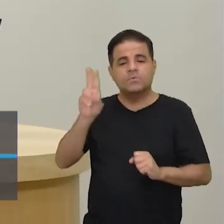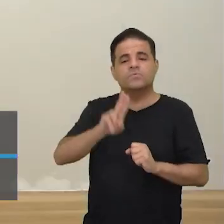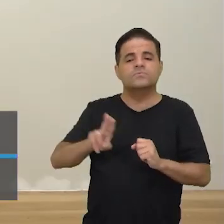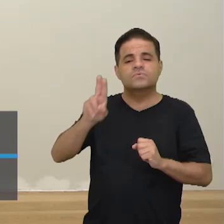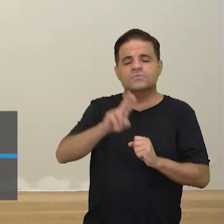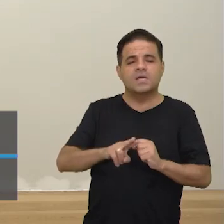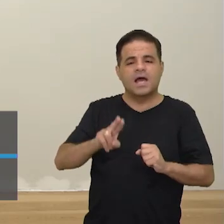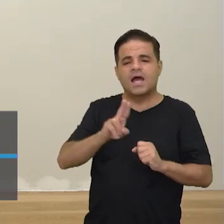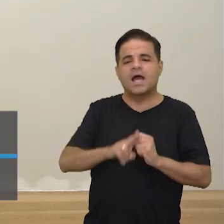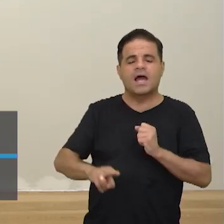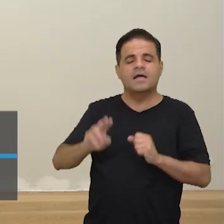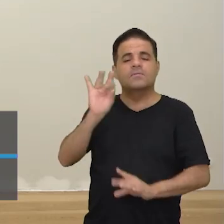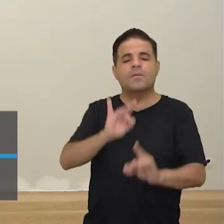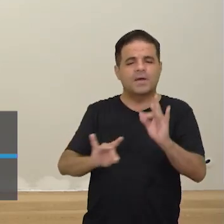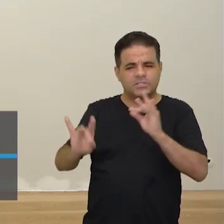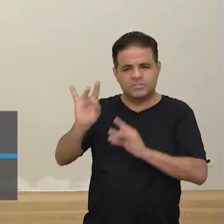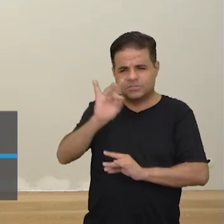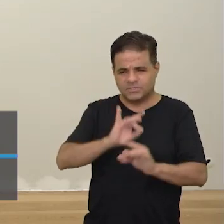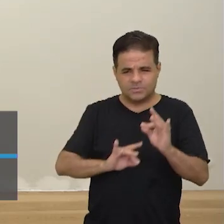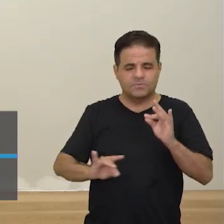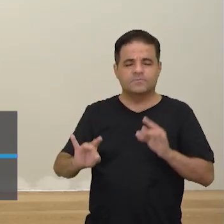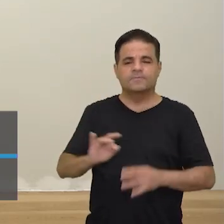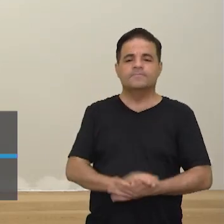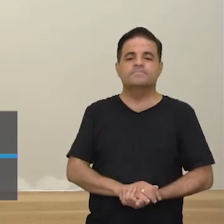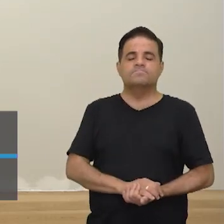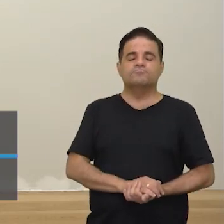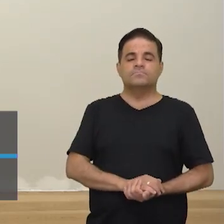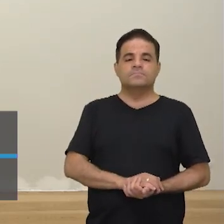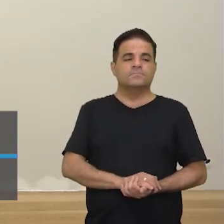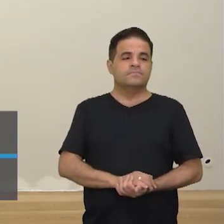uma partícula. Isso,